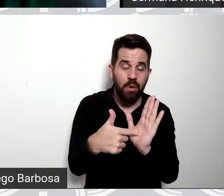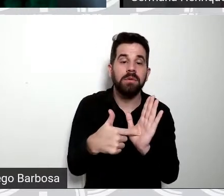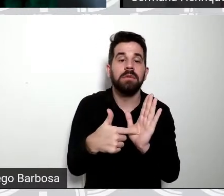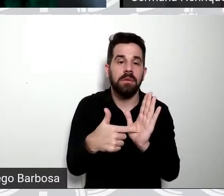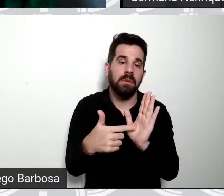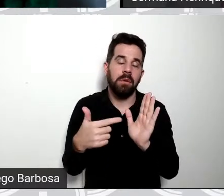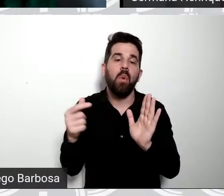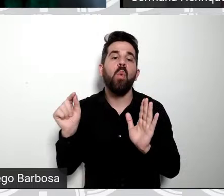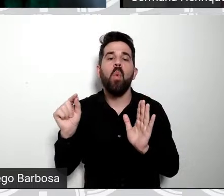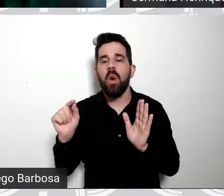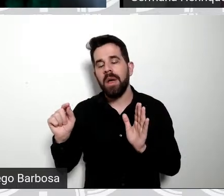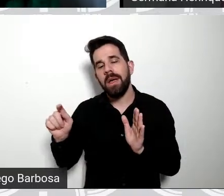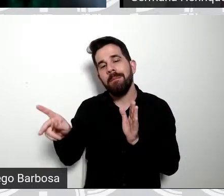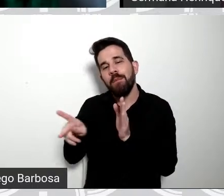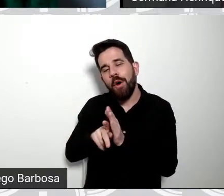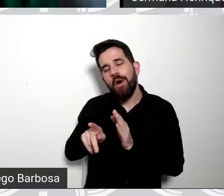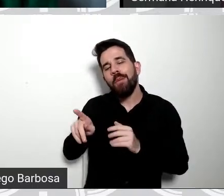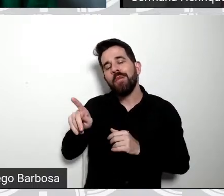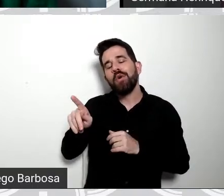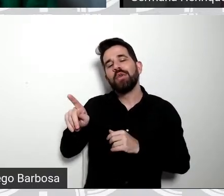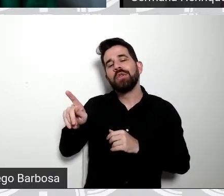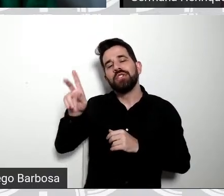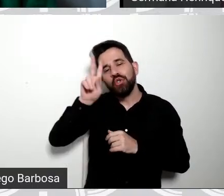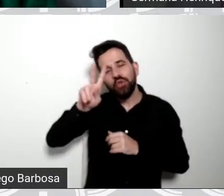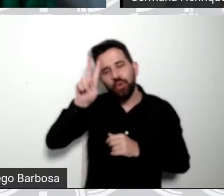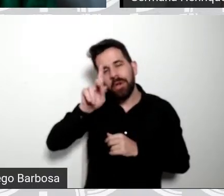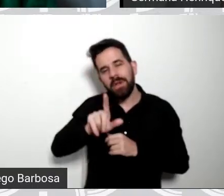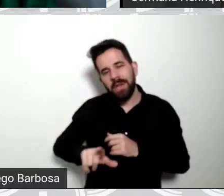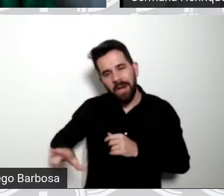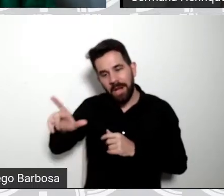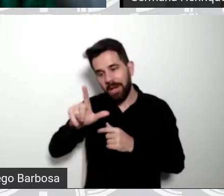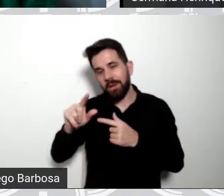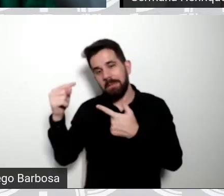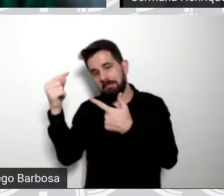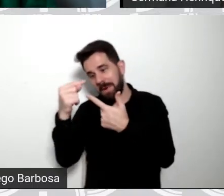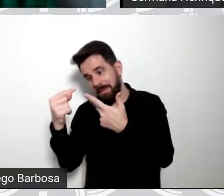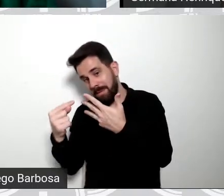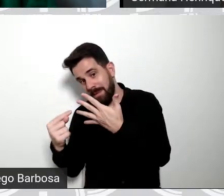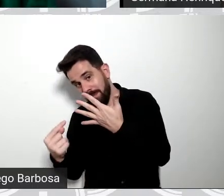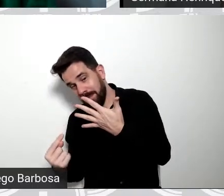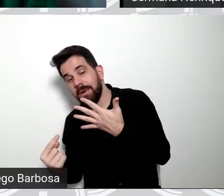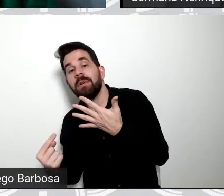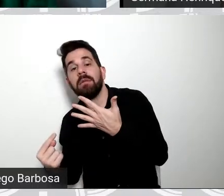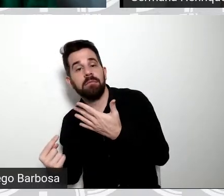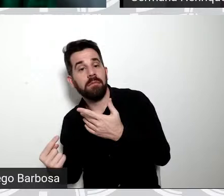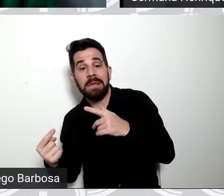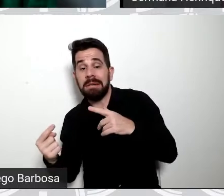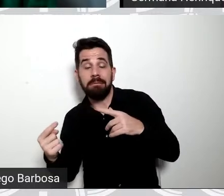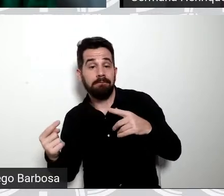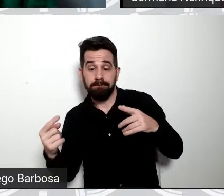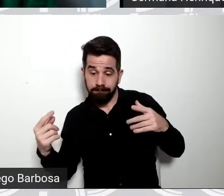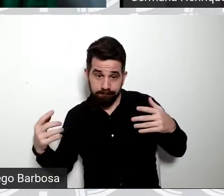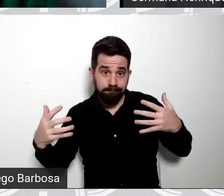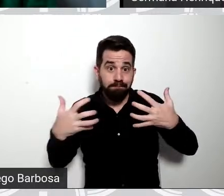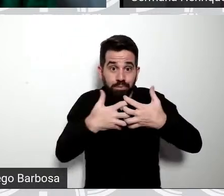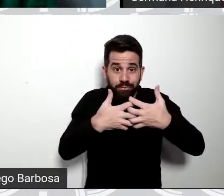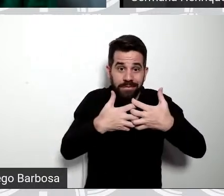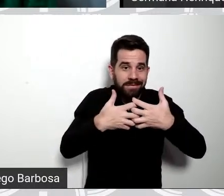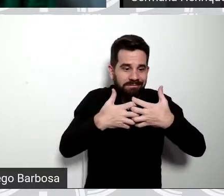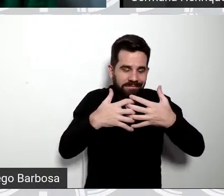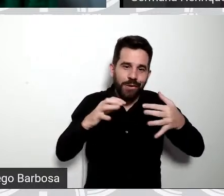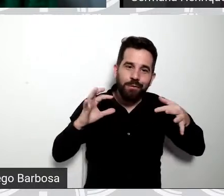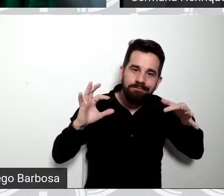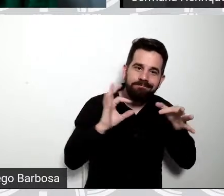que são também inerentes à literatura, né, para a história da tradução.